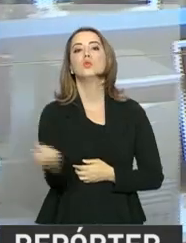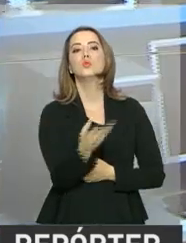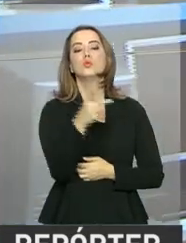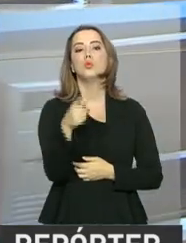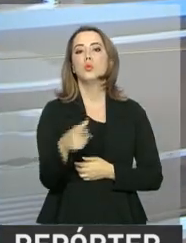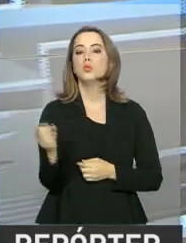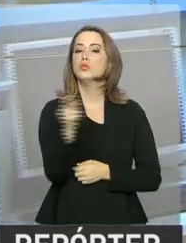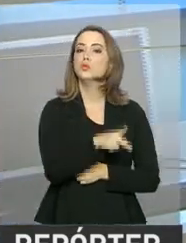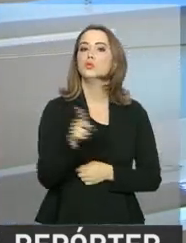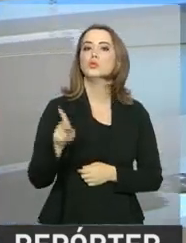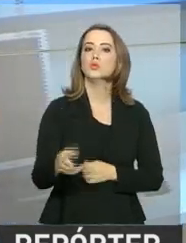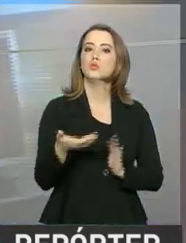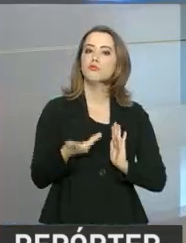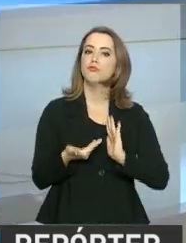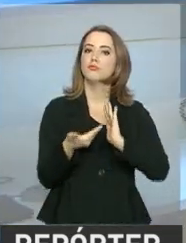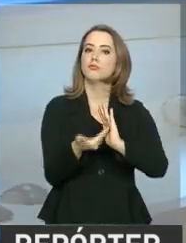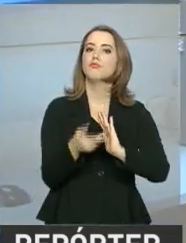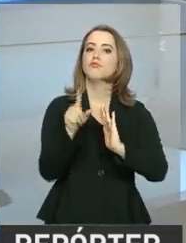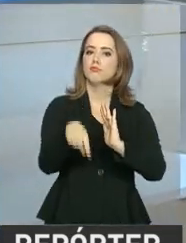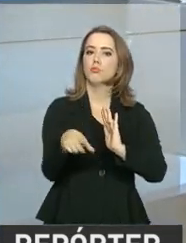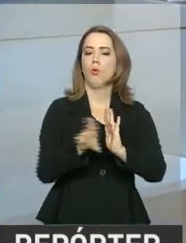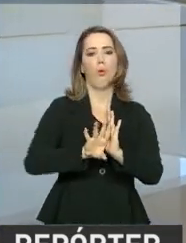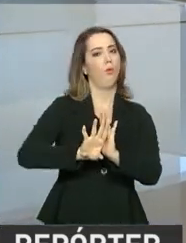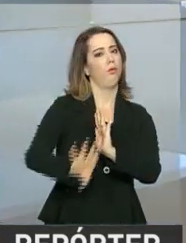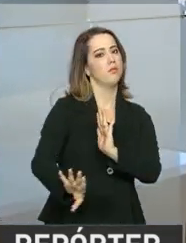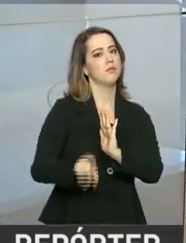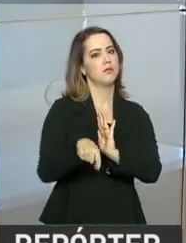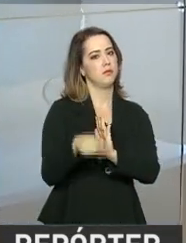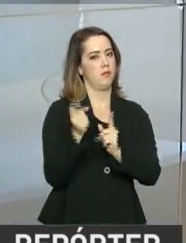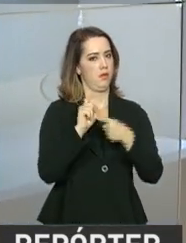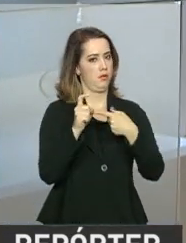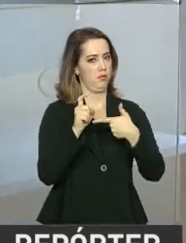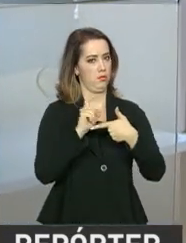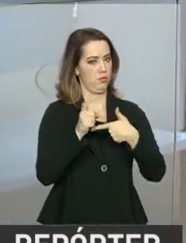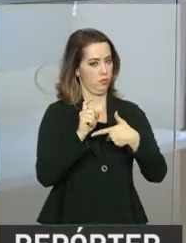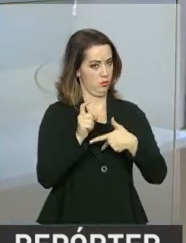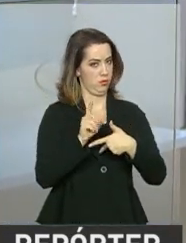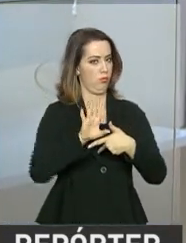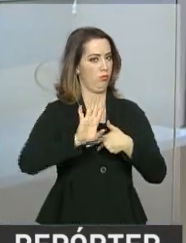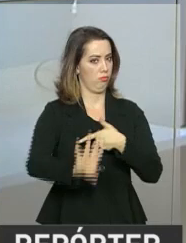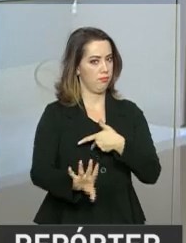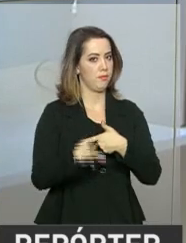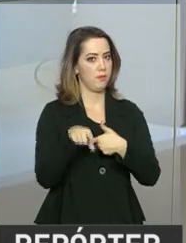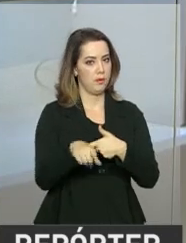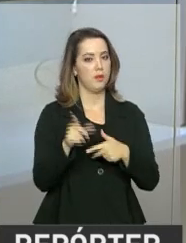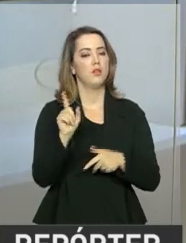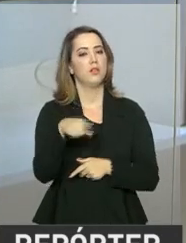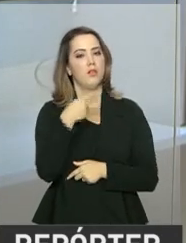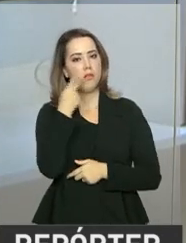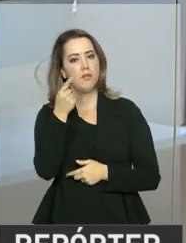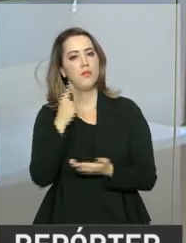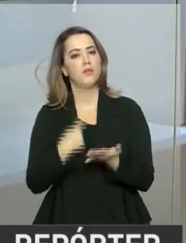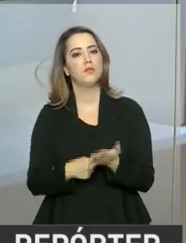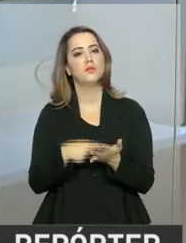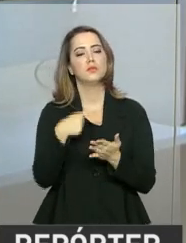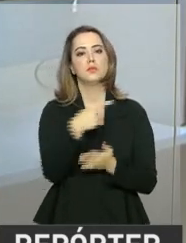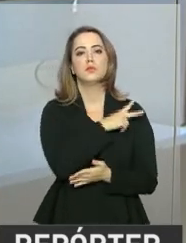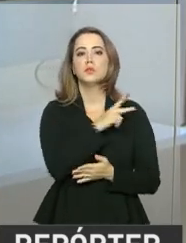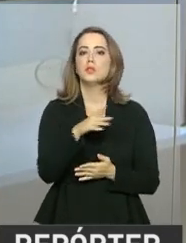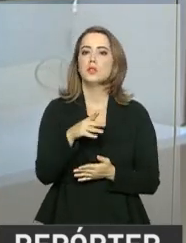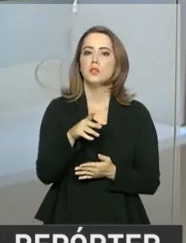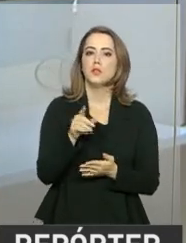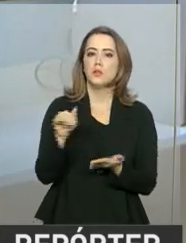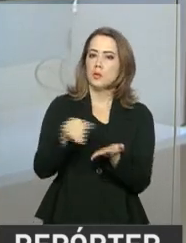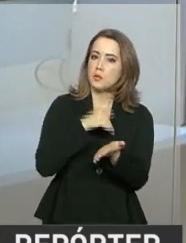da Câmara dos Deputados deve ser feita sem a interferência do Executivo. É o que afirmou o ministro-chefe da Secretaria de Governo, Gedel